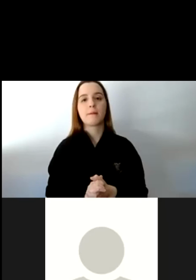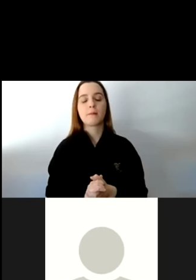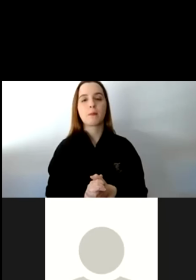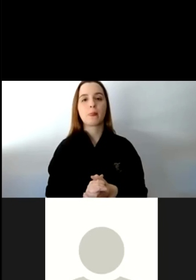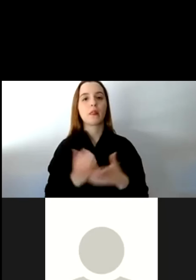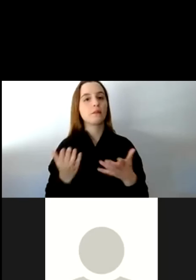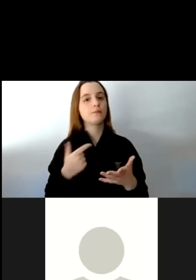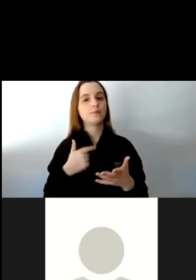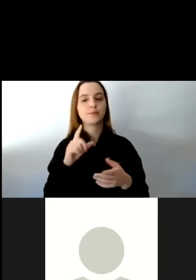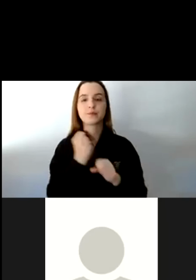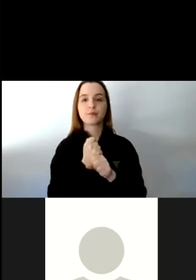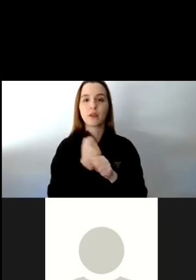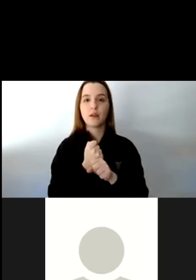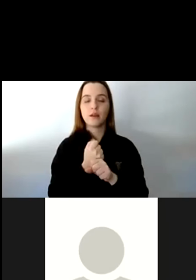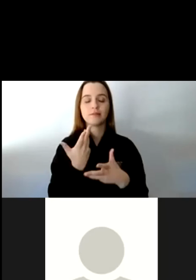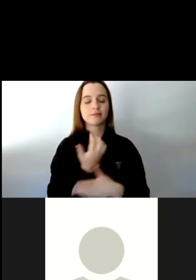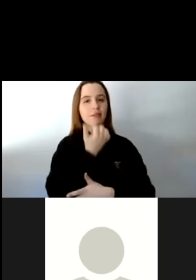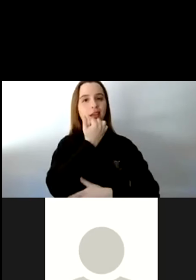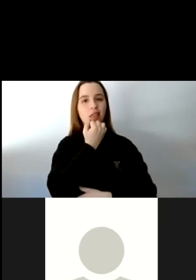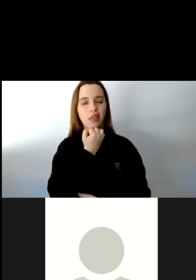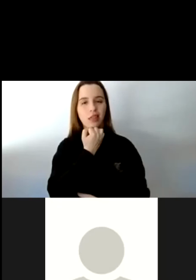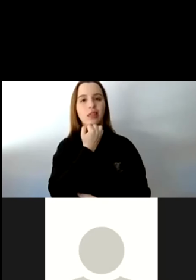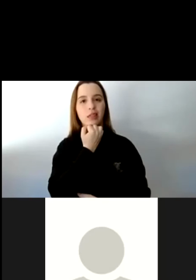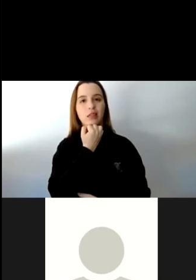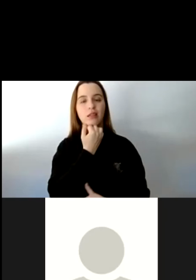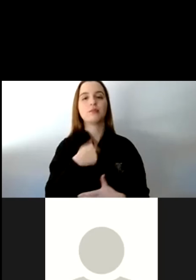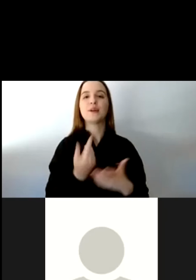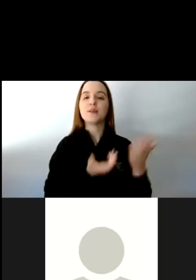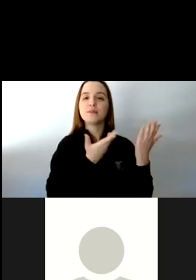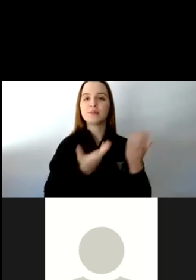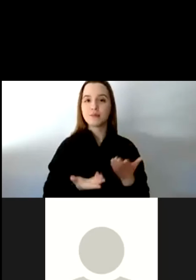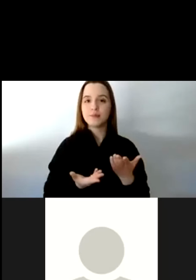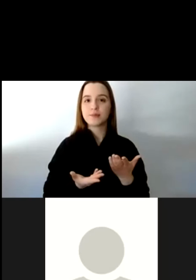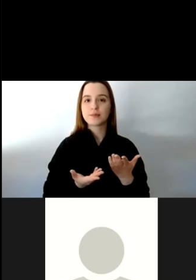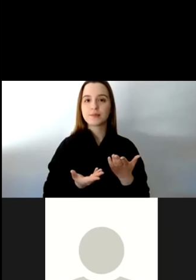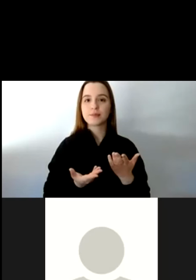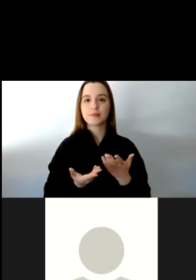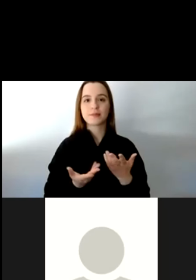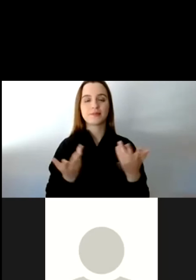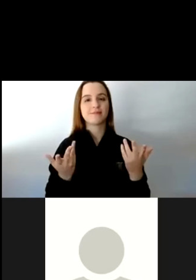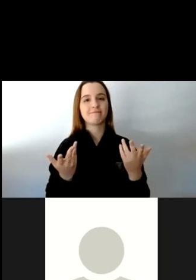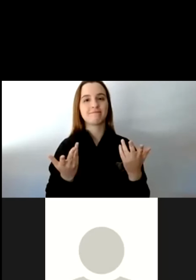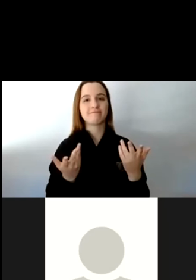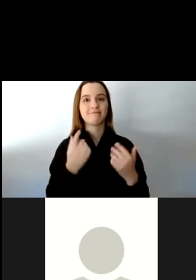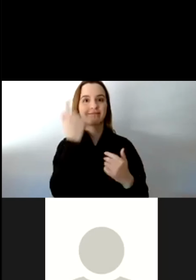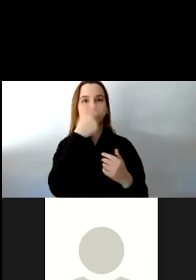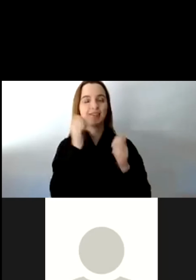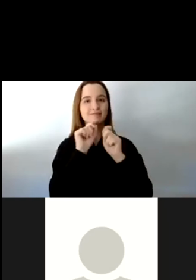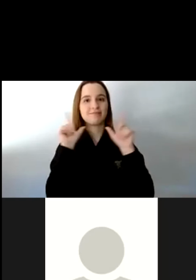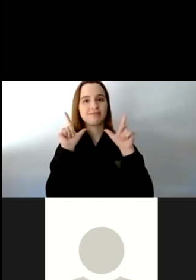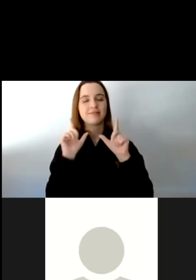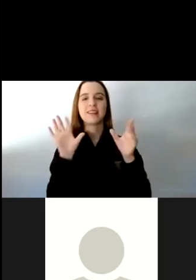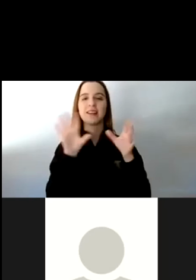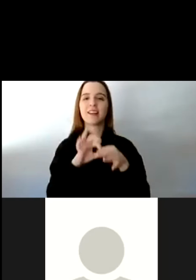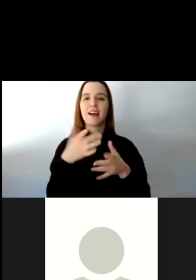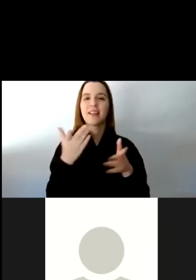uma tarefa de enorme satisfação de apresentar um dos rostos da estratégia integrada